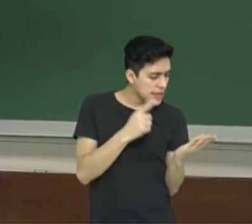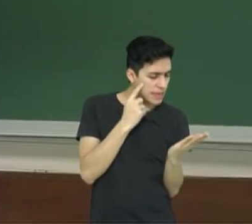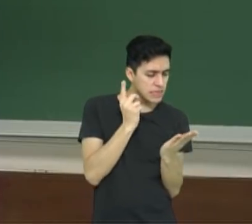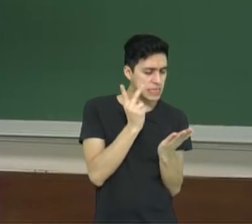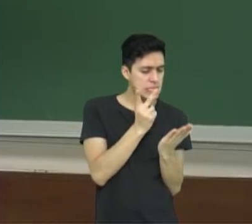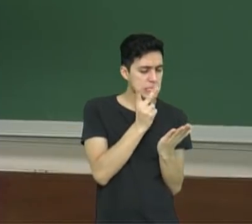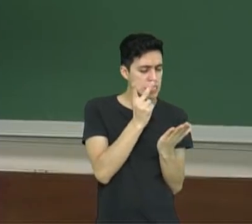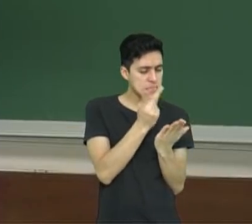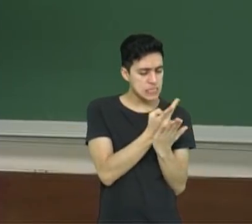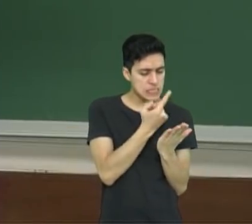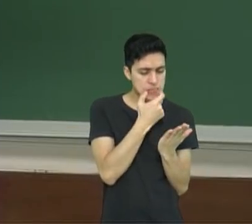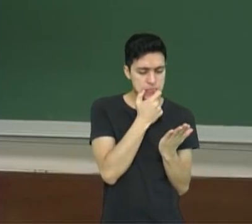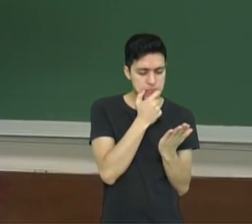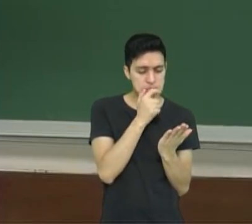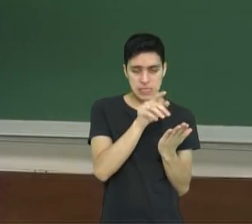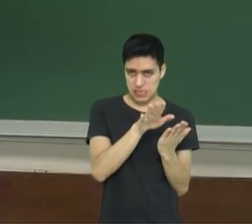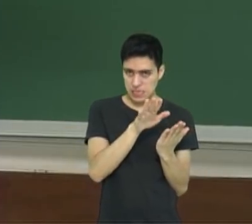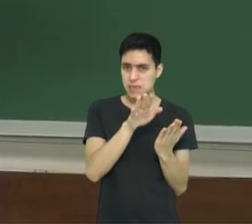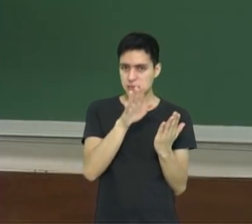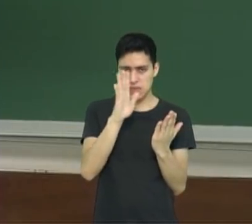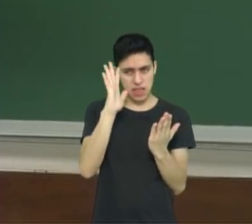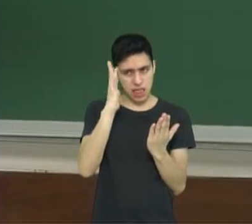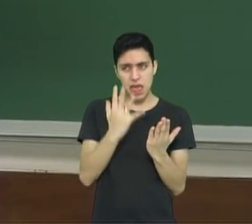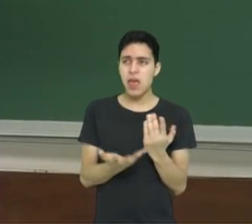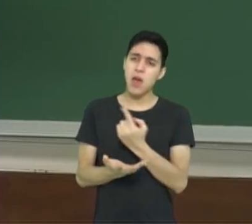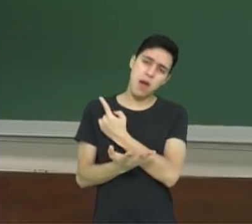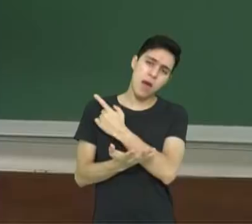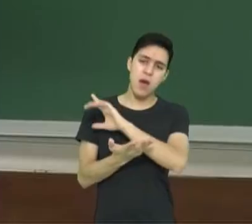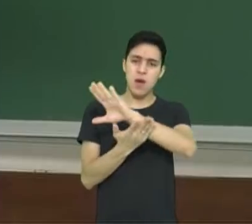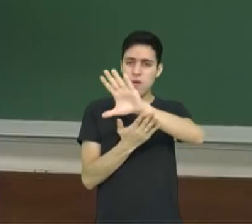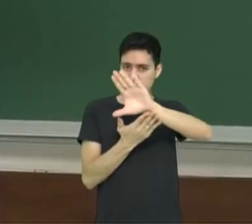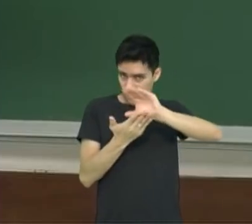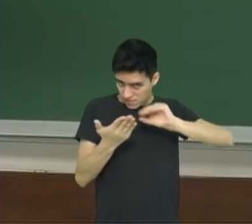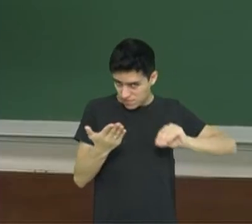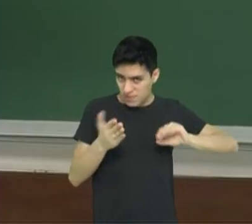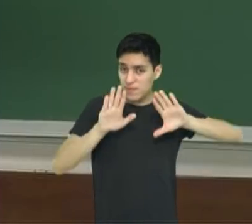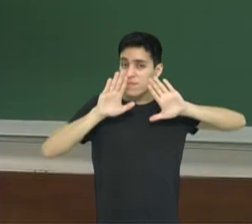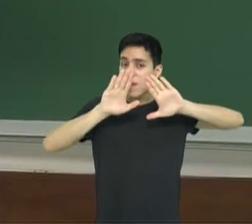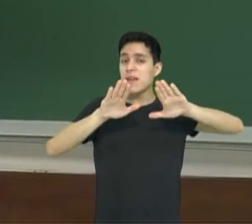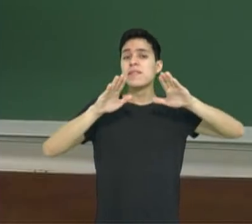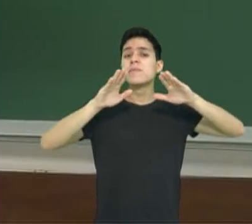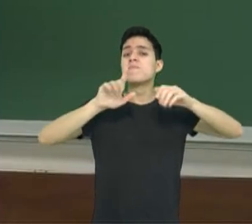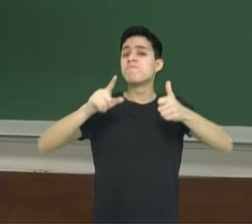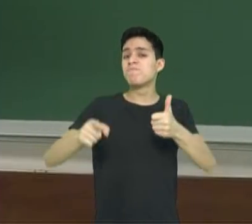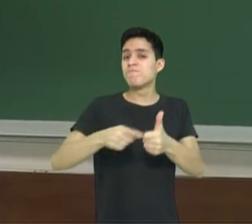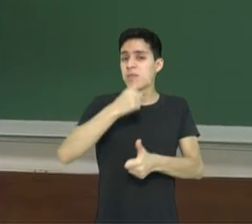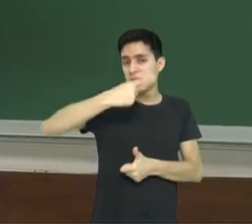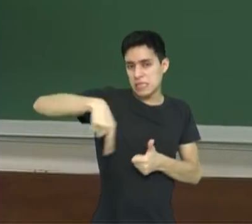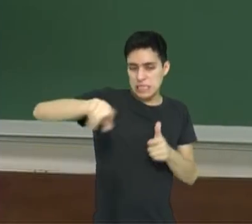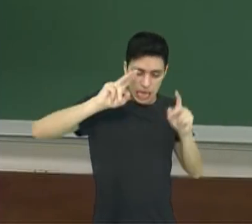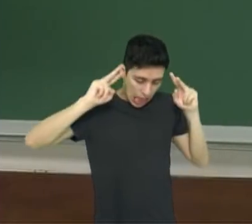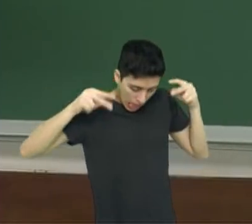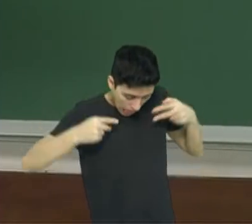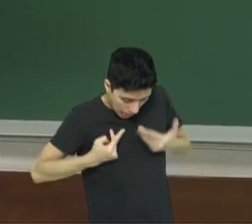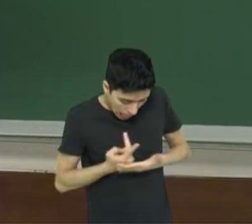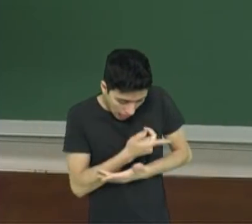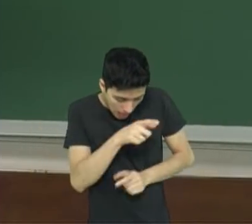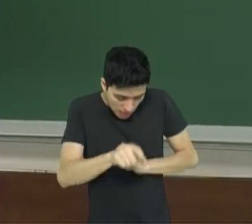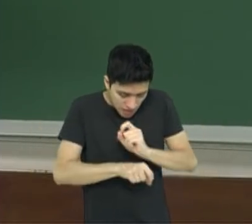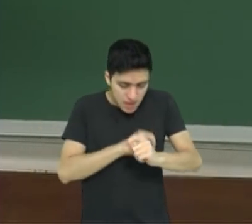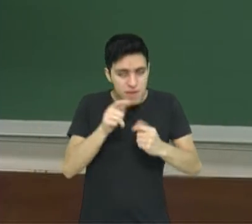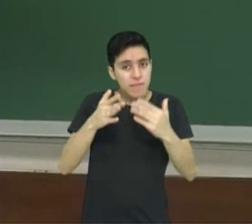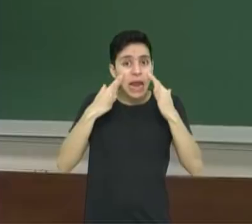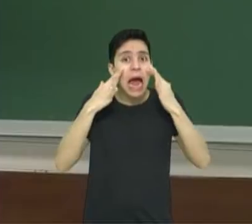antes de apagar, tá bom? Tá aqui a resolução, eu vou deixar aqui, você copia, mas acha o erro para tomar atenção nos próximos